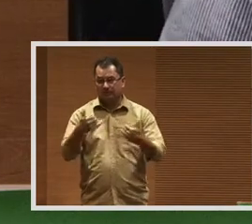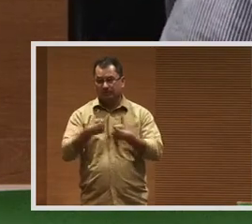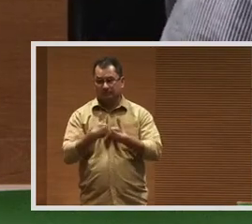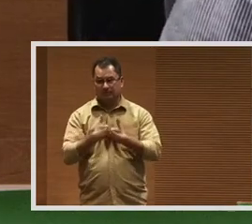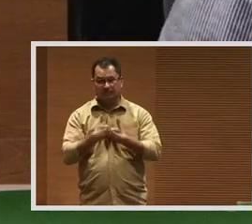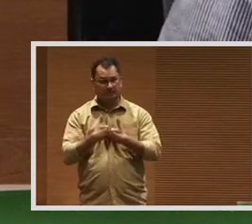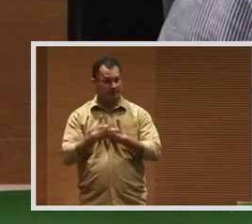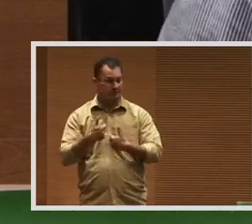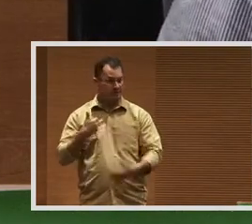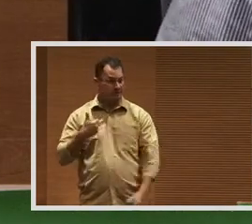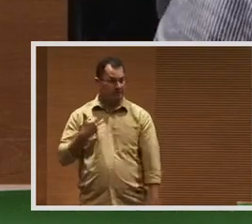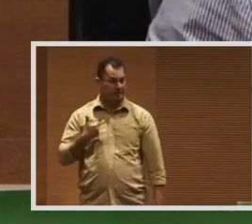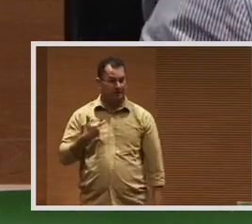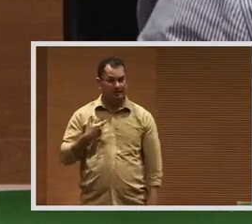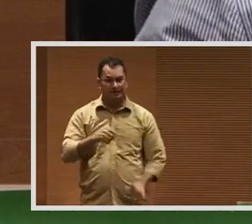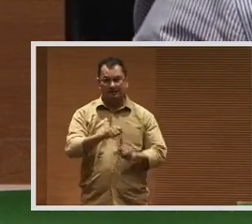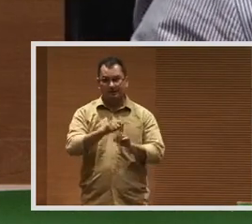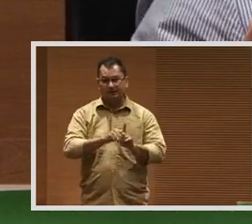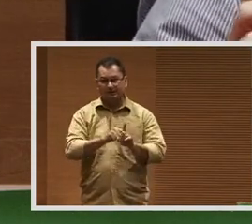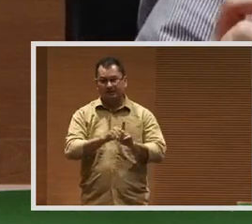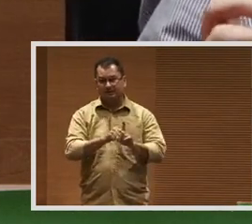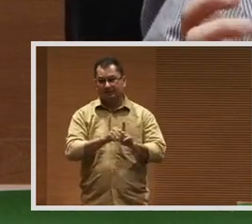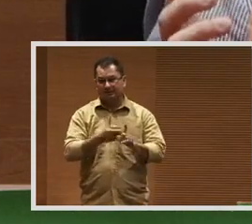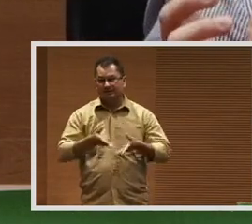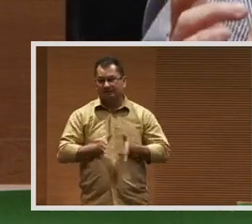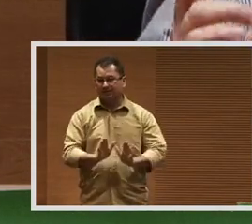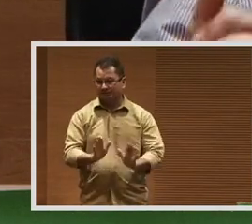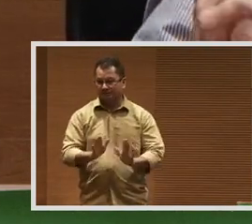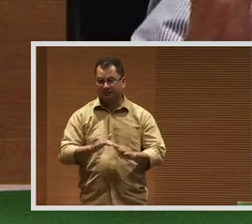idade. Entende? Então, assim,